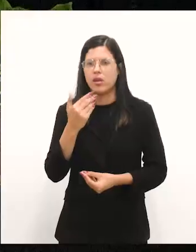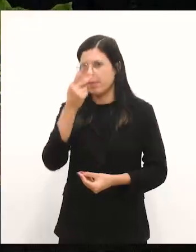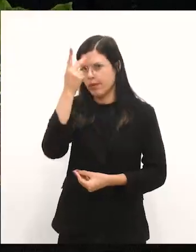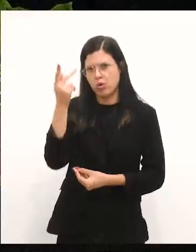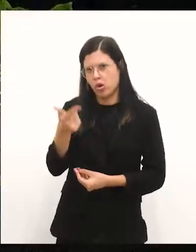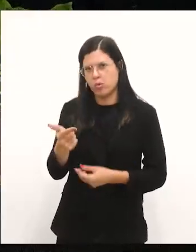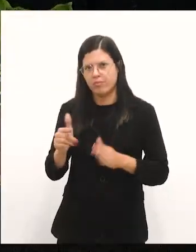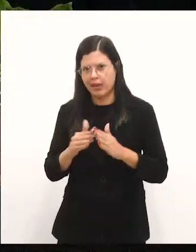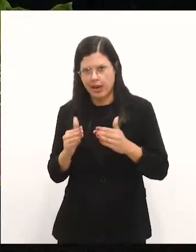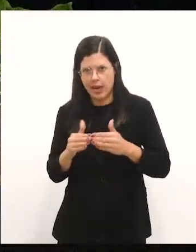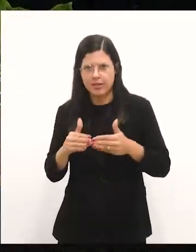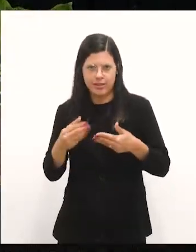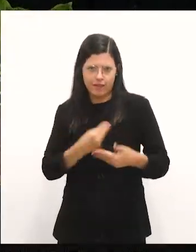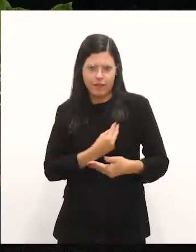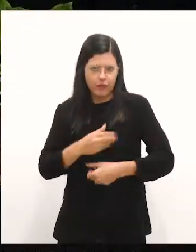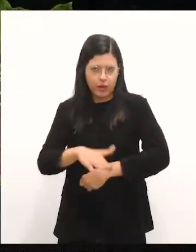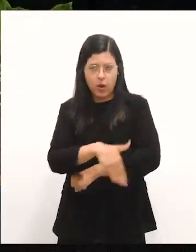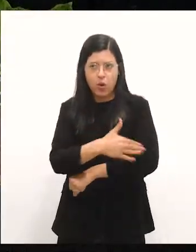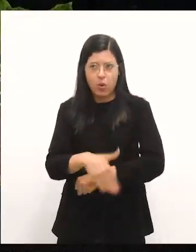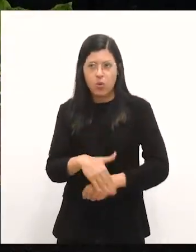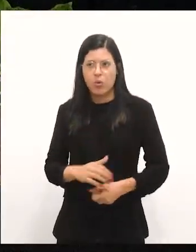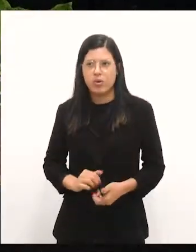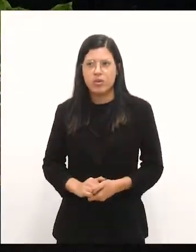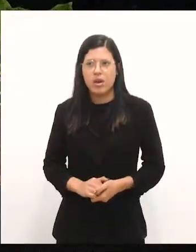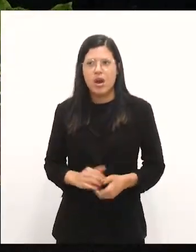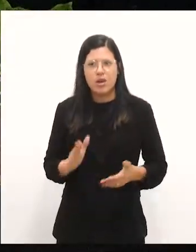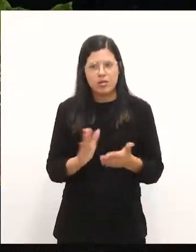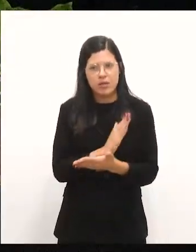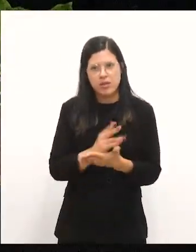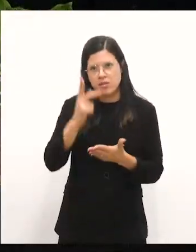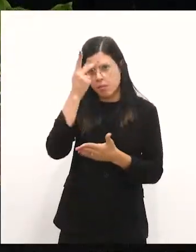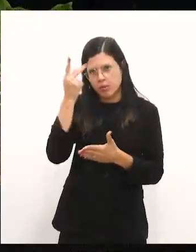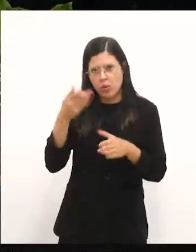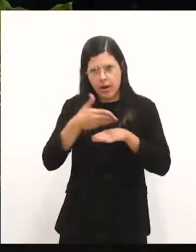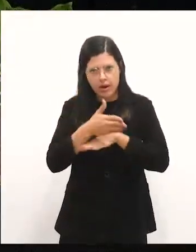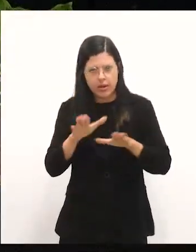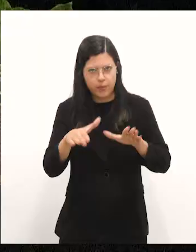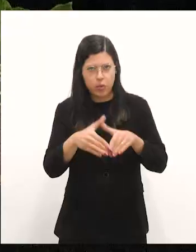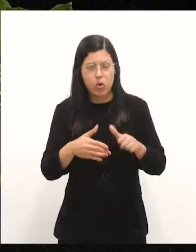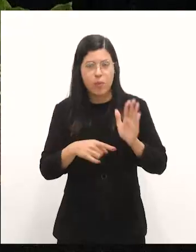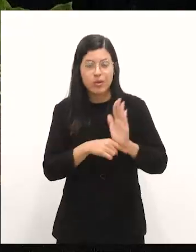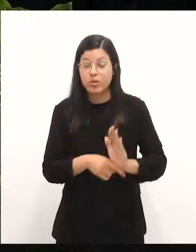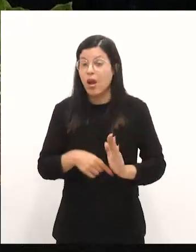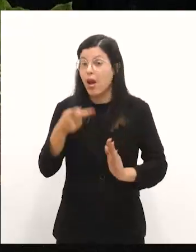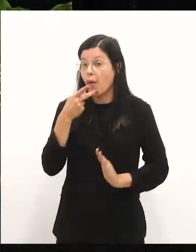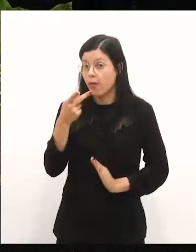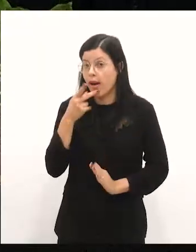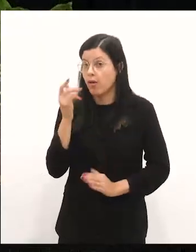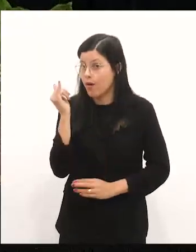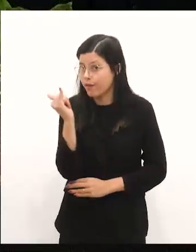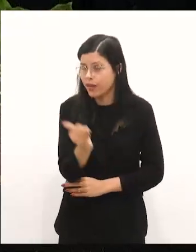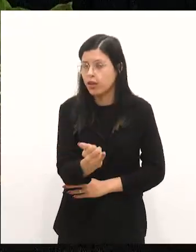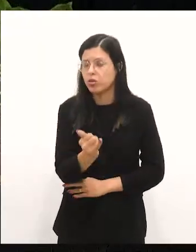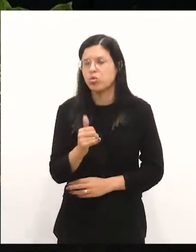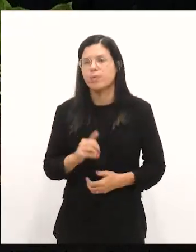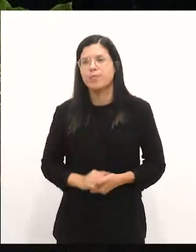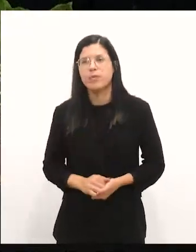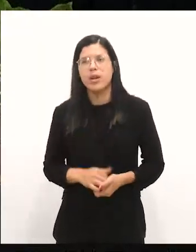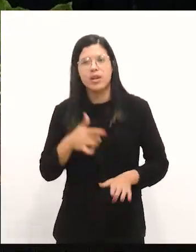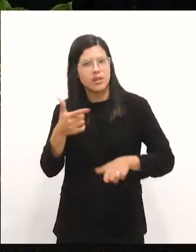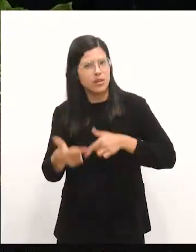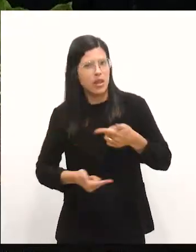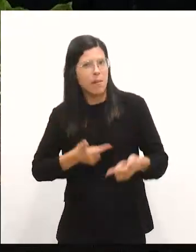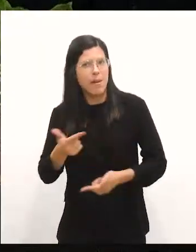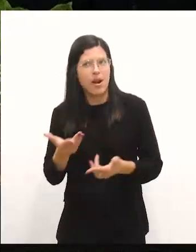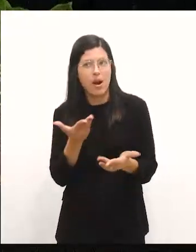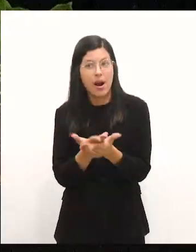alimentação e refeição para os moradores de situação de rua. Quando entra alguém para o grupo para ajudar, eu sempre digo, preste atenção, quando